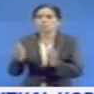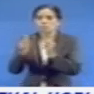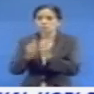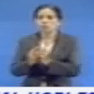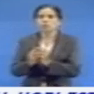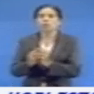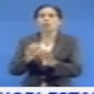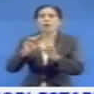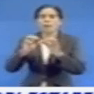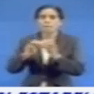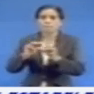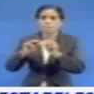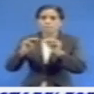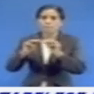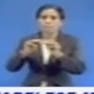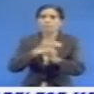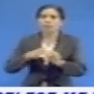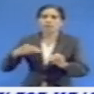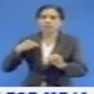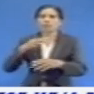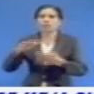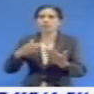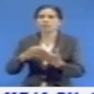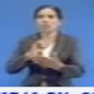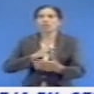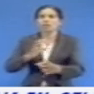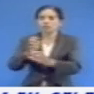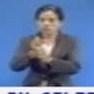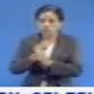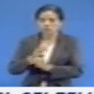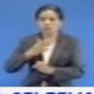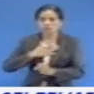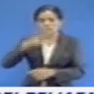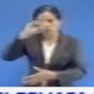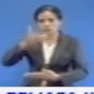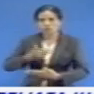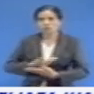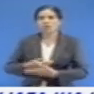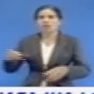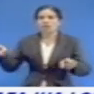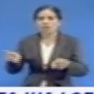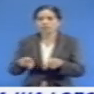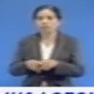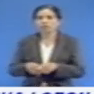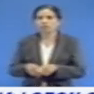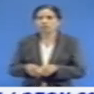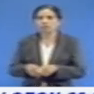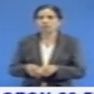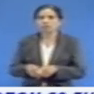ka matre ho padre sira hotu. Hau simo hau nehuane hane sanmos putus perpetual ho di lava